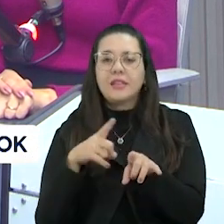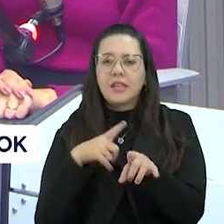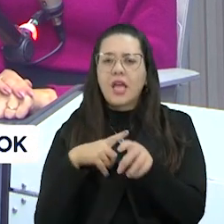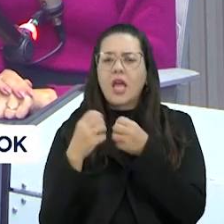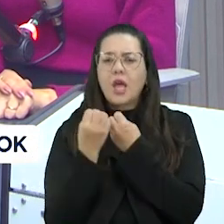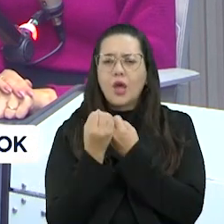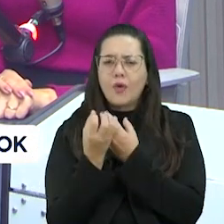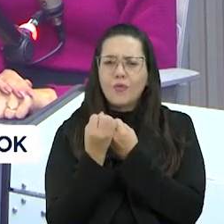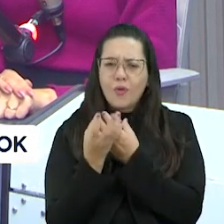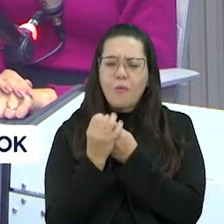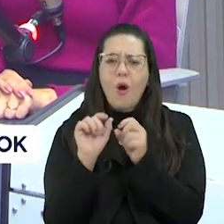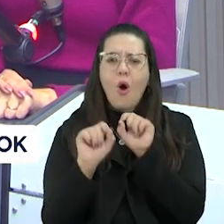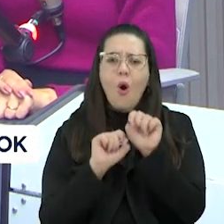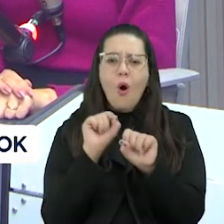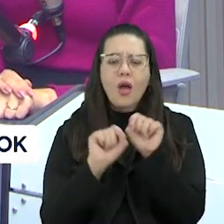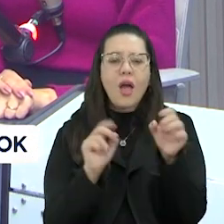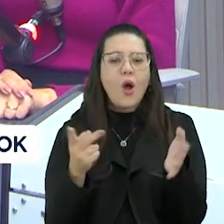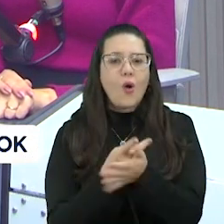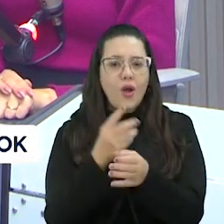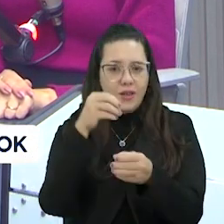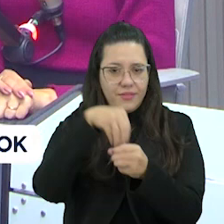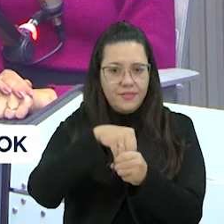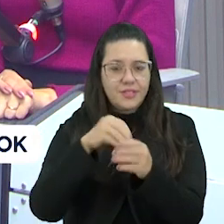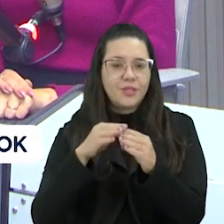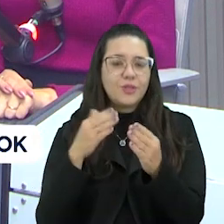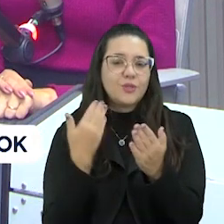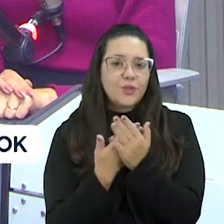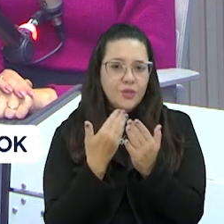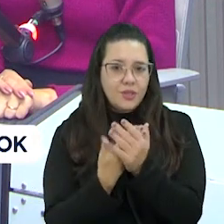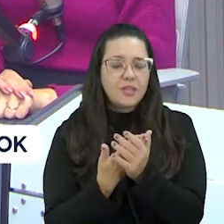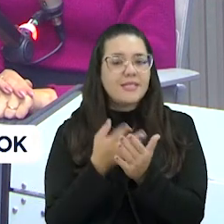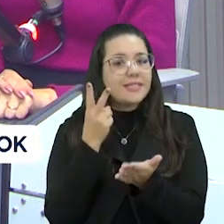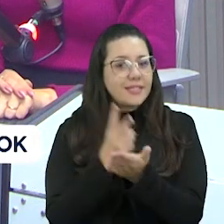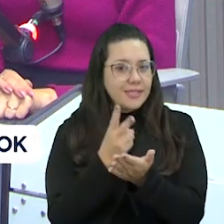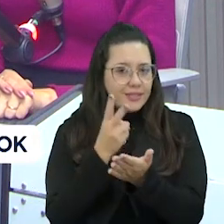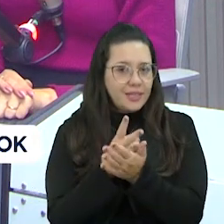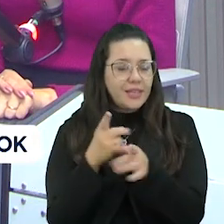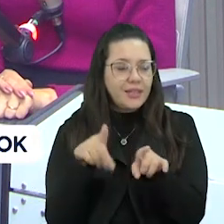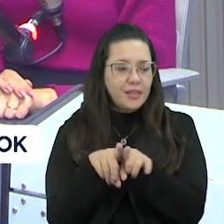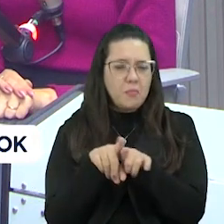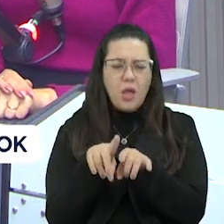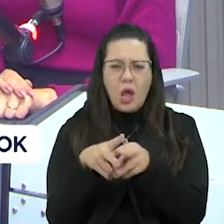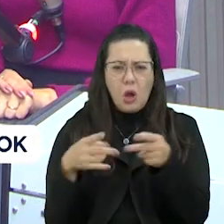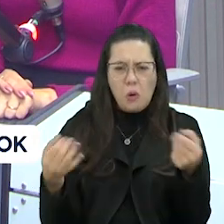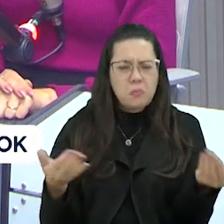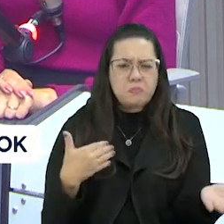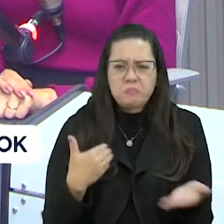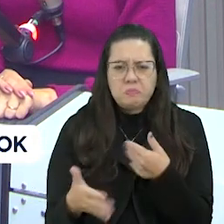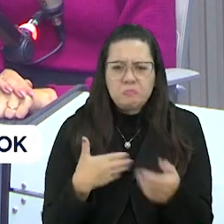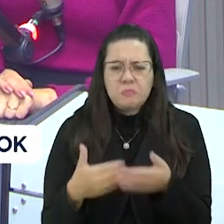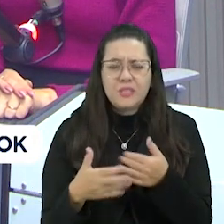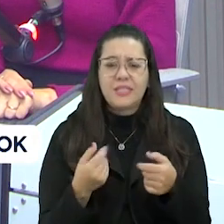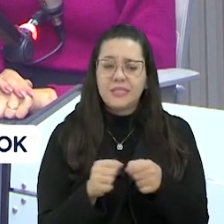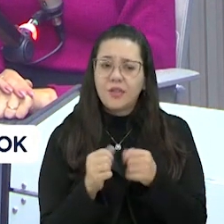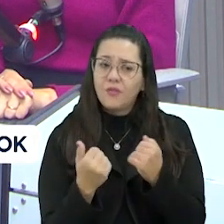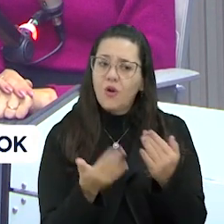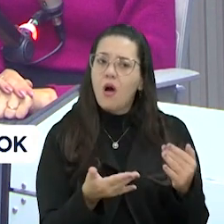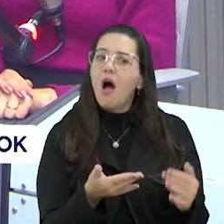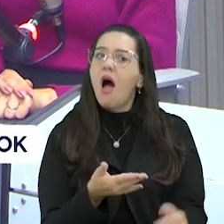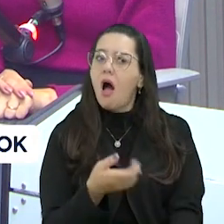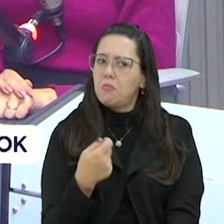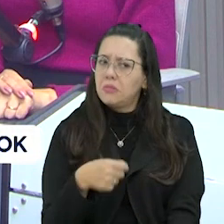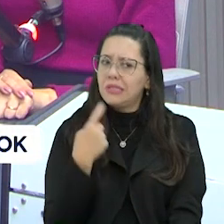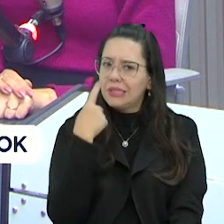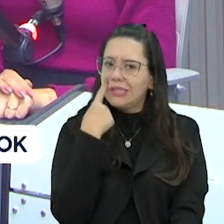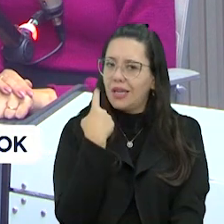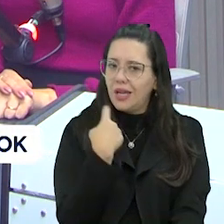informações, né, do que ocorre nas escolas, e a gente está sempre monitorando. Quando é detectado algo, né, anormal, algo que deva ser